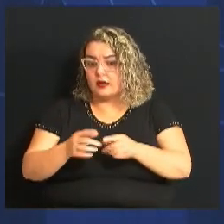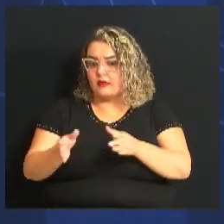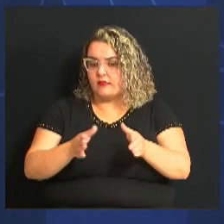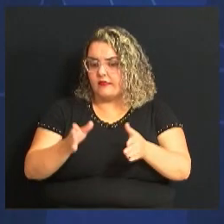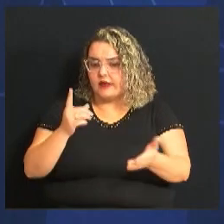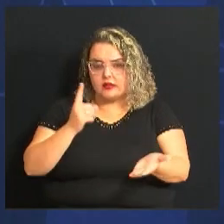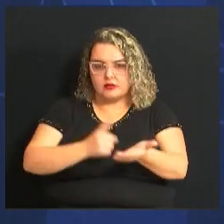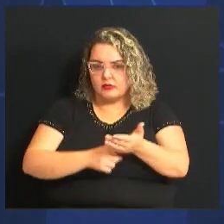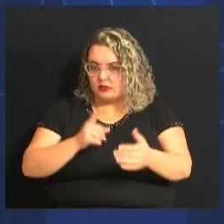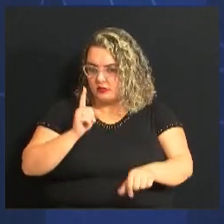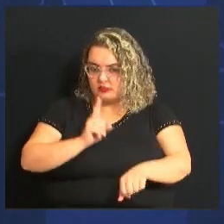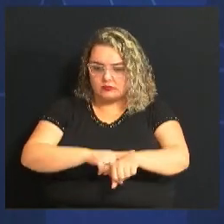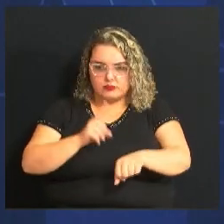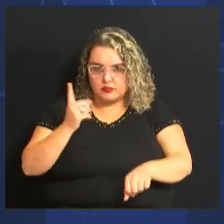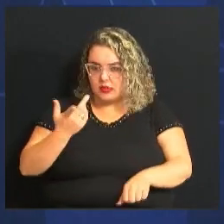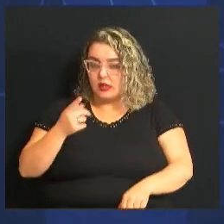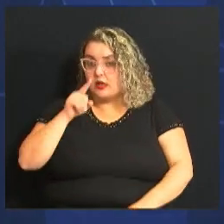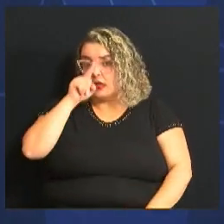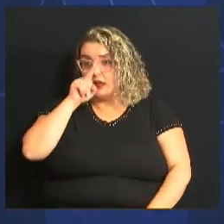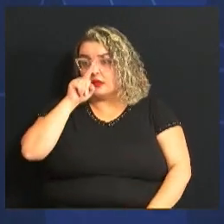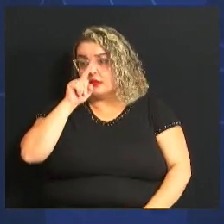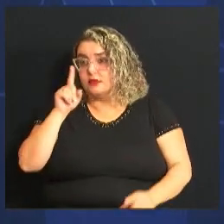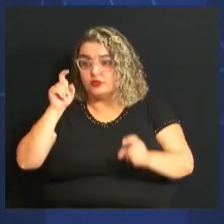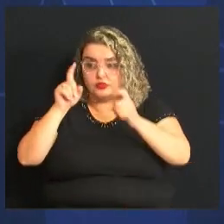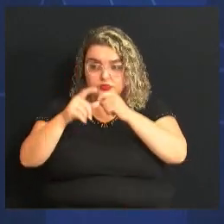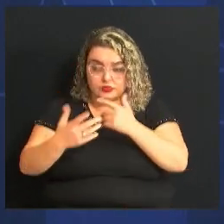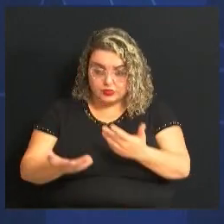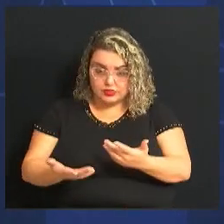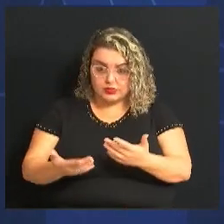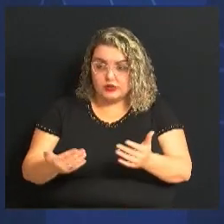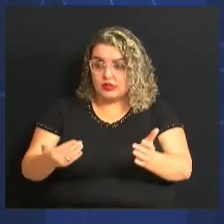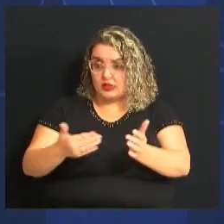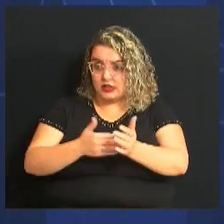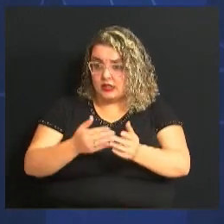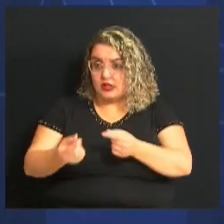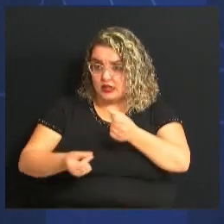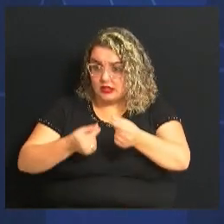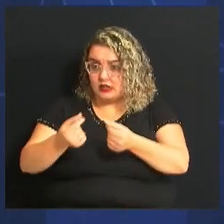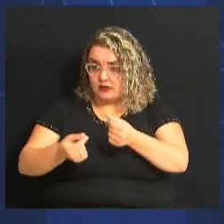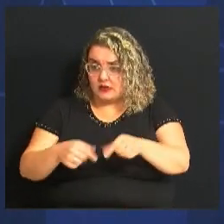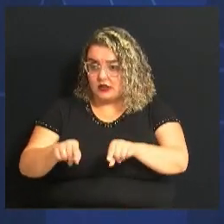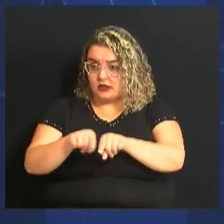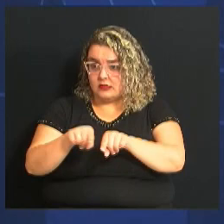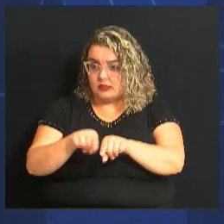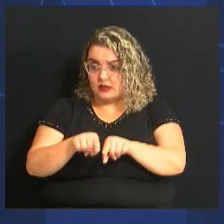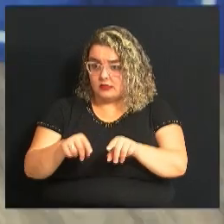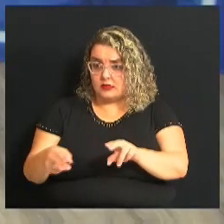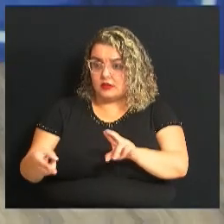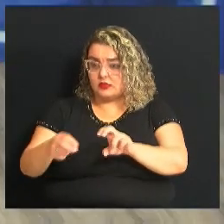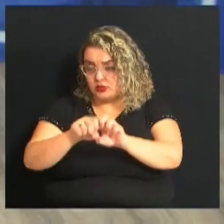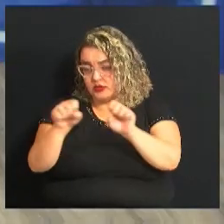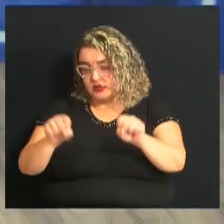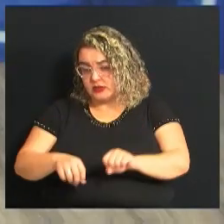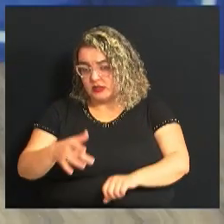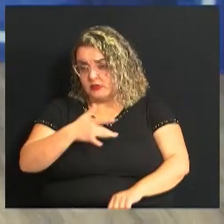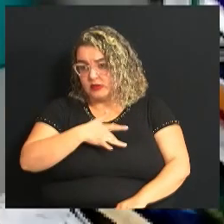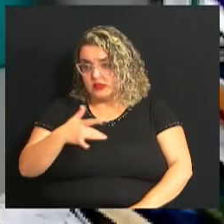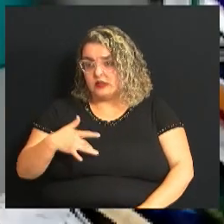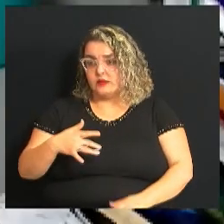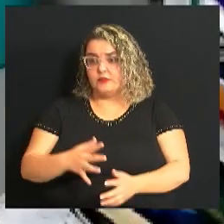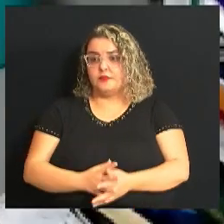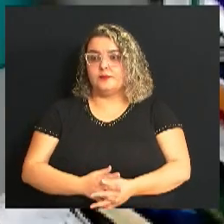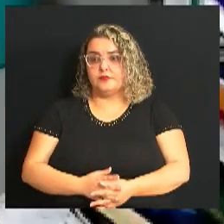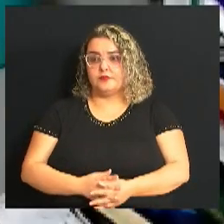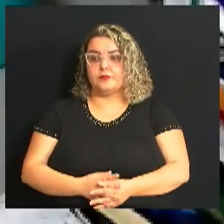momento, riscos de uma complicação e até financeiramente, então, para o sistema de saúde?